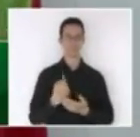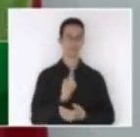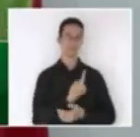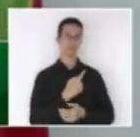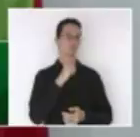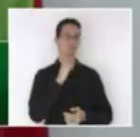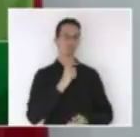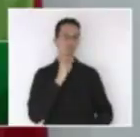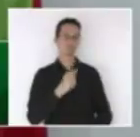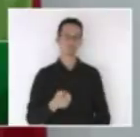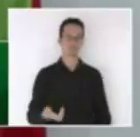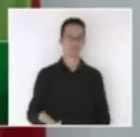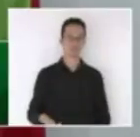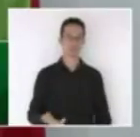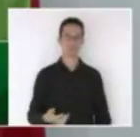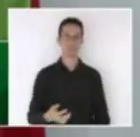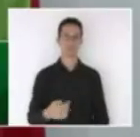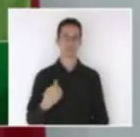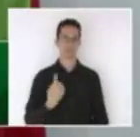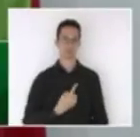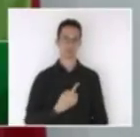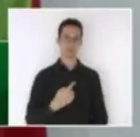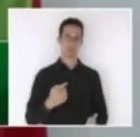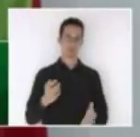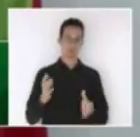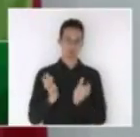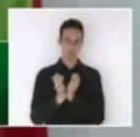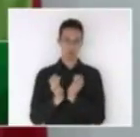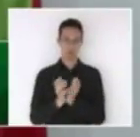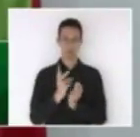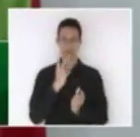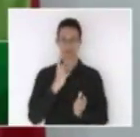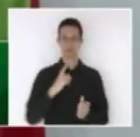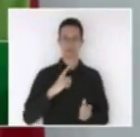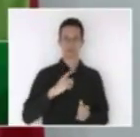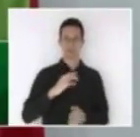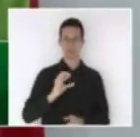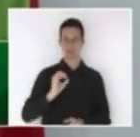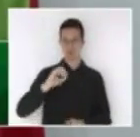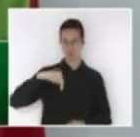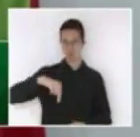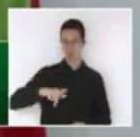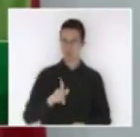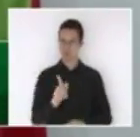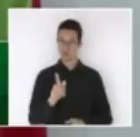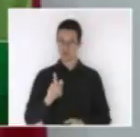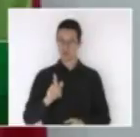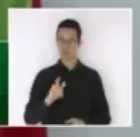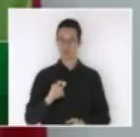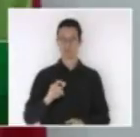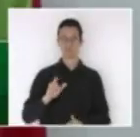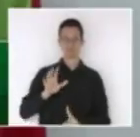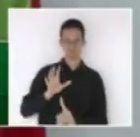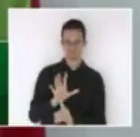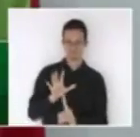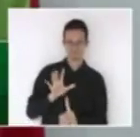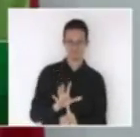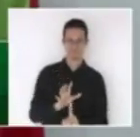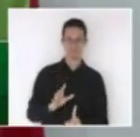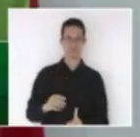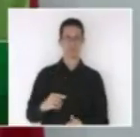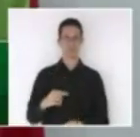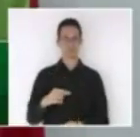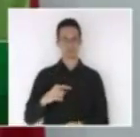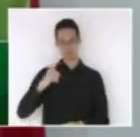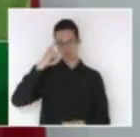sendo severamente atacados por ONGs, onde impetram ali mandados de